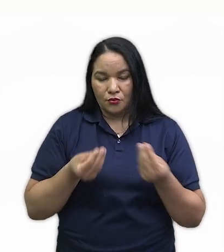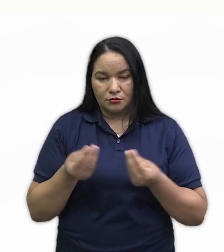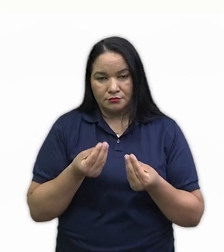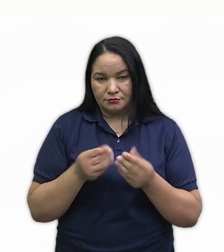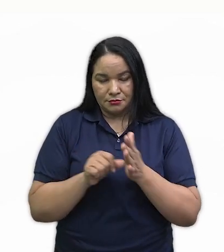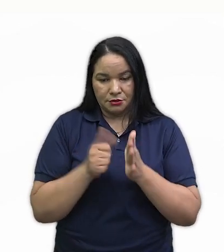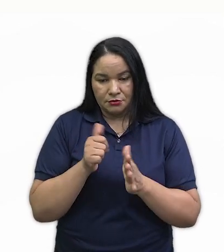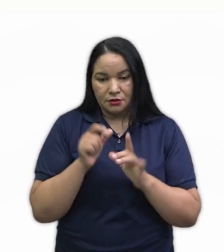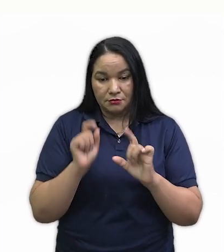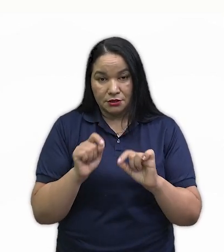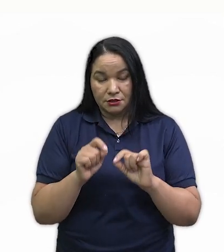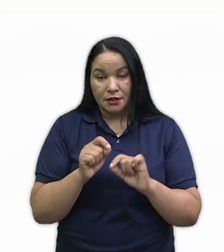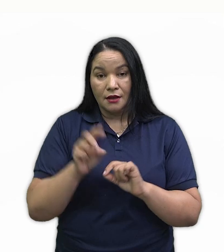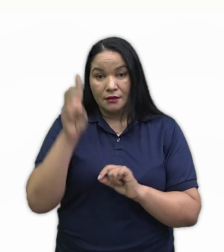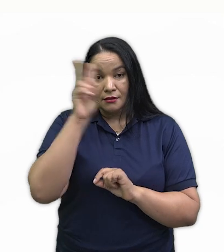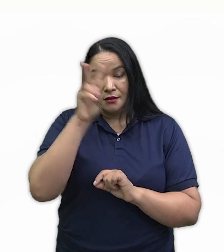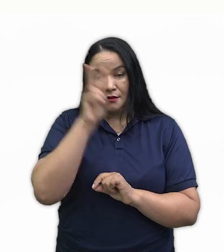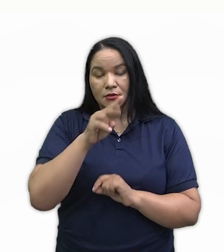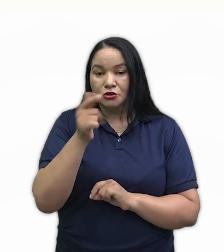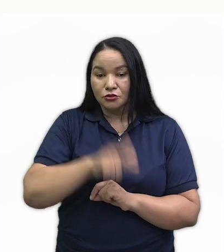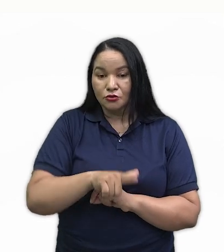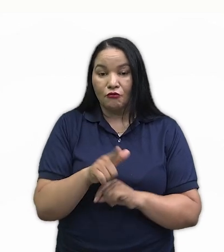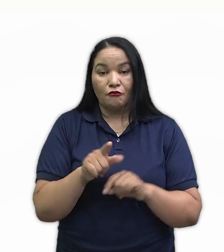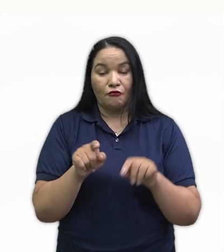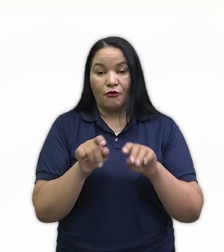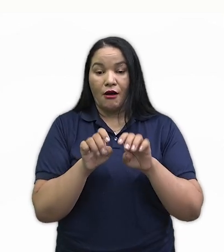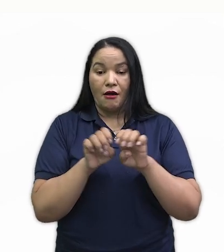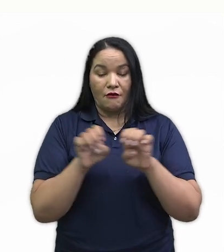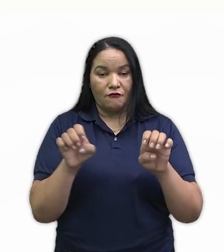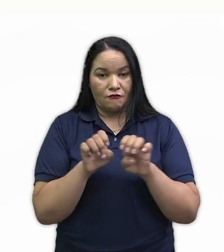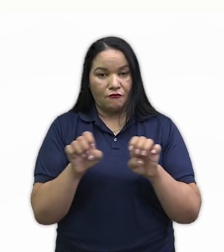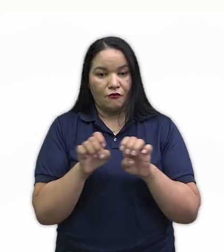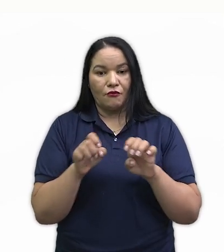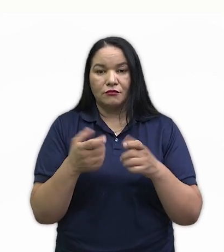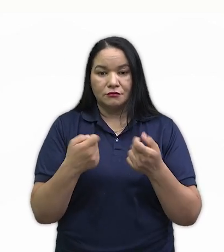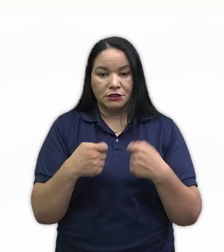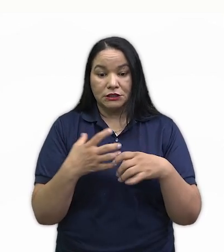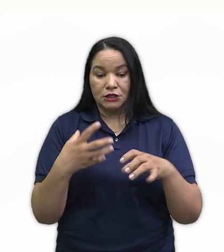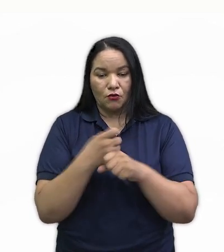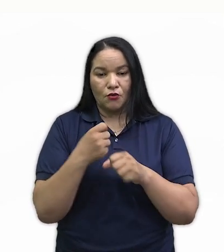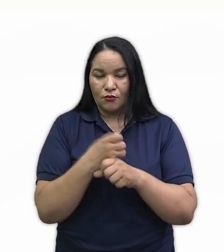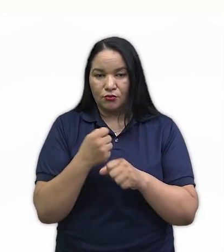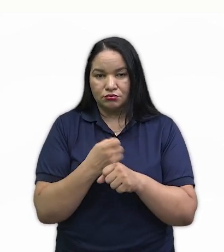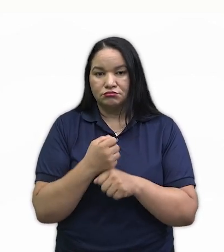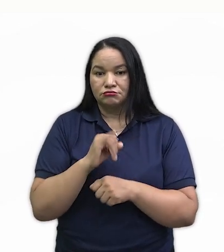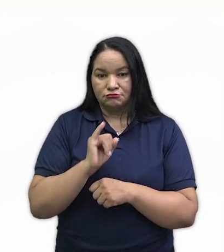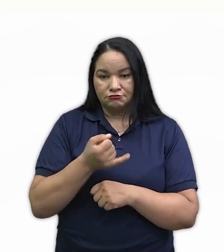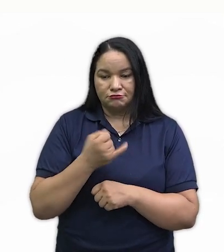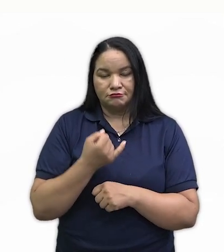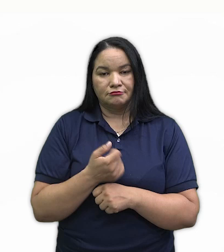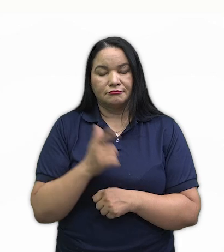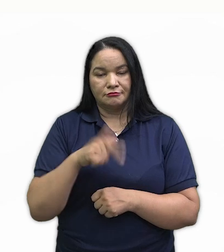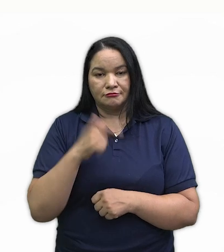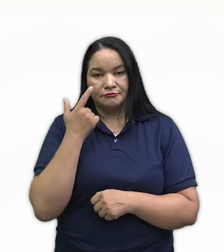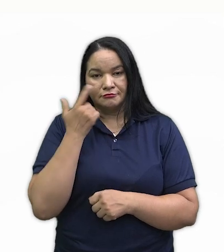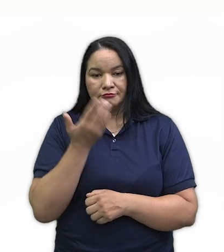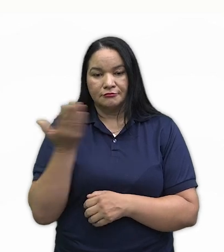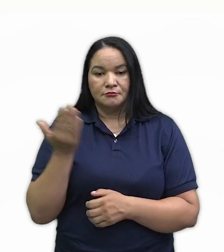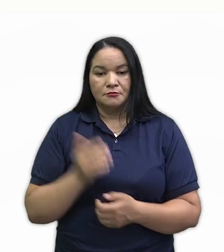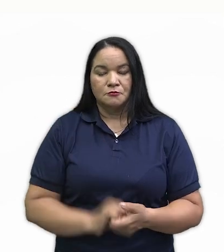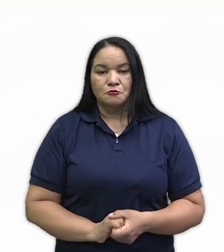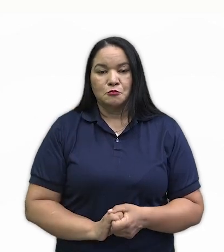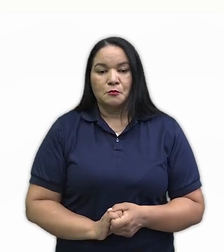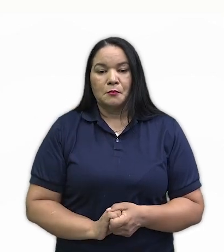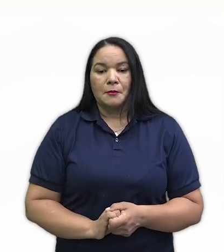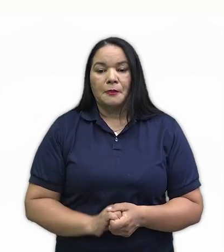Primeira coisa é a gente relembrar da fórmula para calcularmos juros compostos. A fórmula me diz o